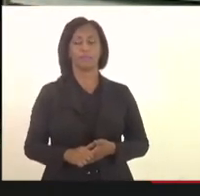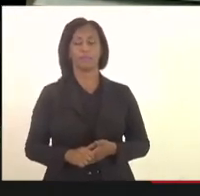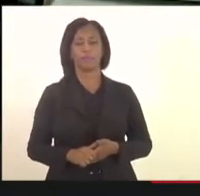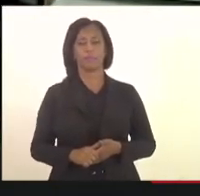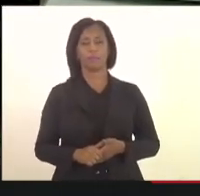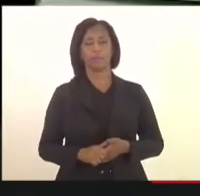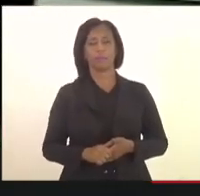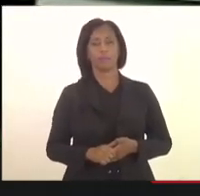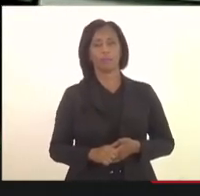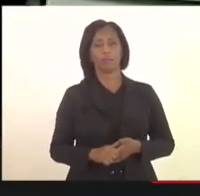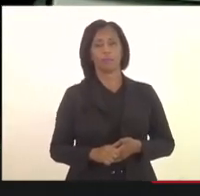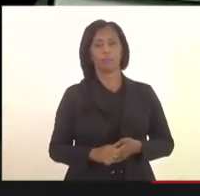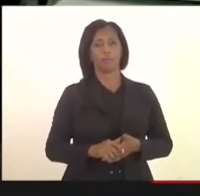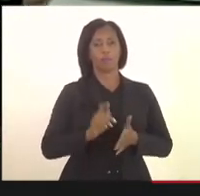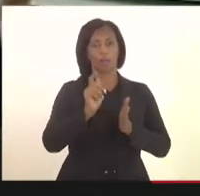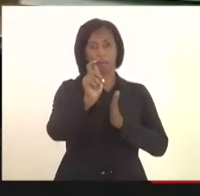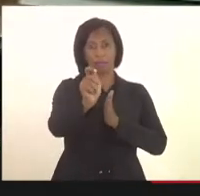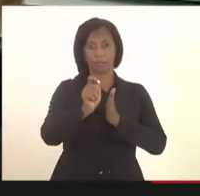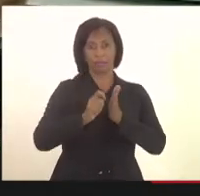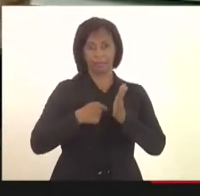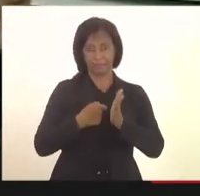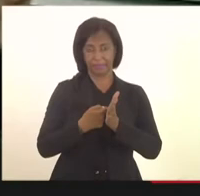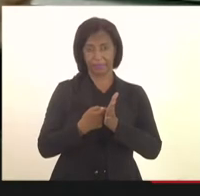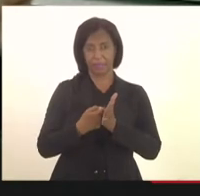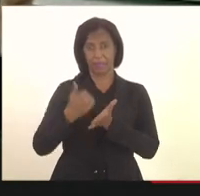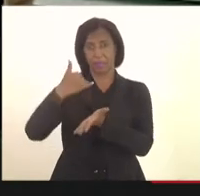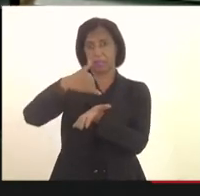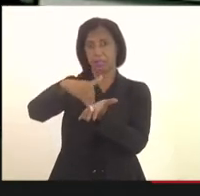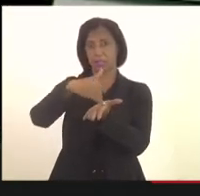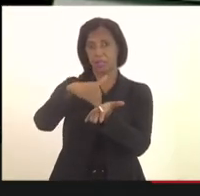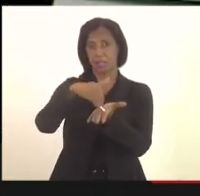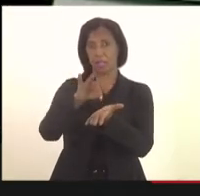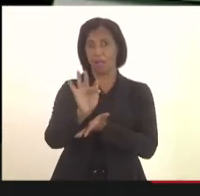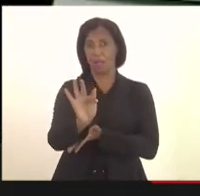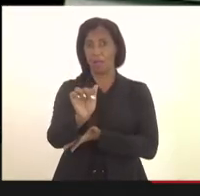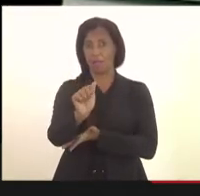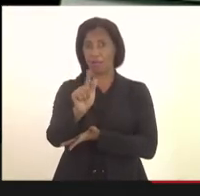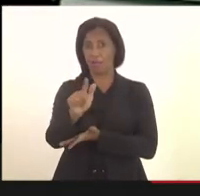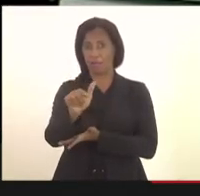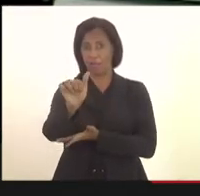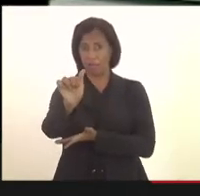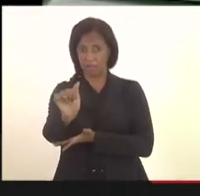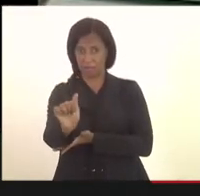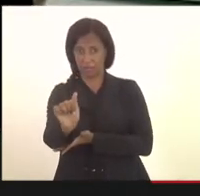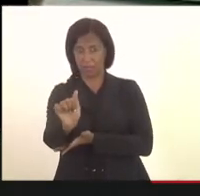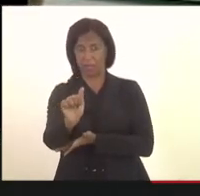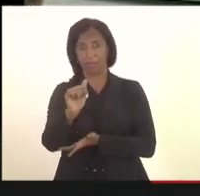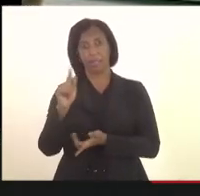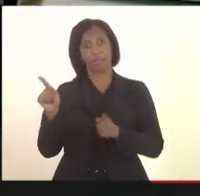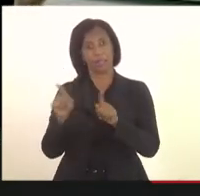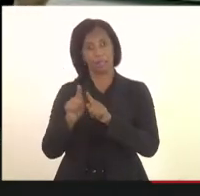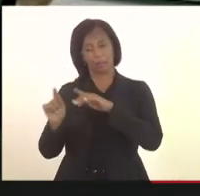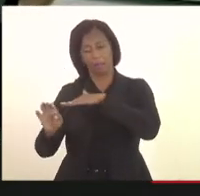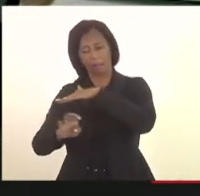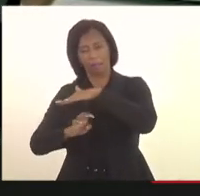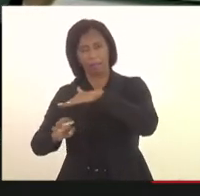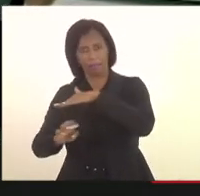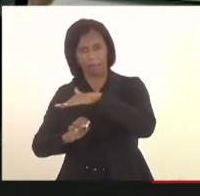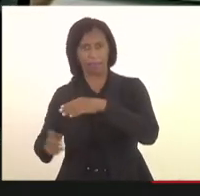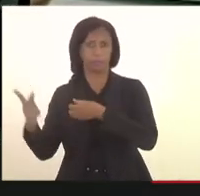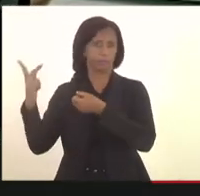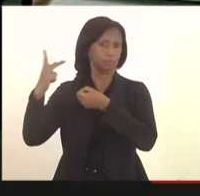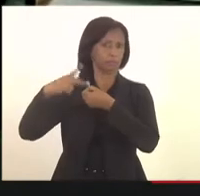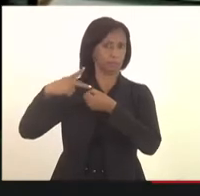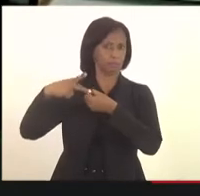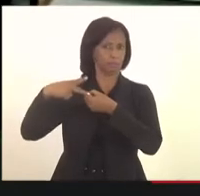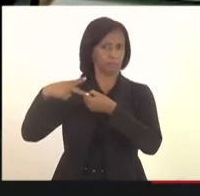termo assinado entre a Secretaria de Fazenda do Estado do Rio de Janeiro e a Agência Nacional de Petróleo,